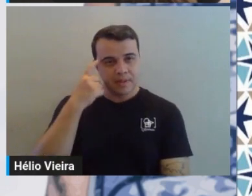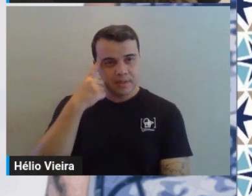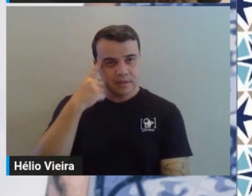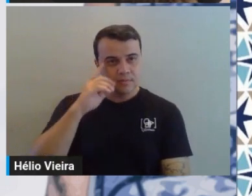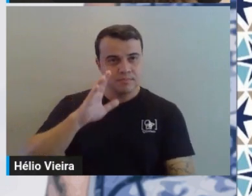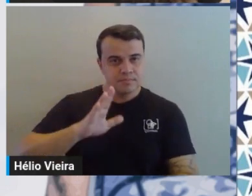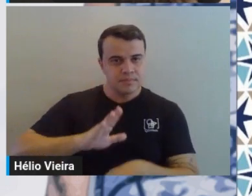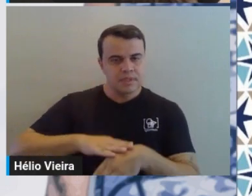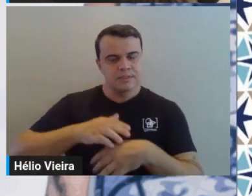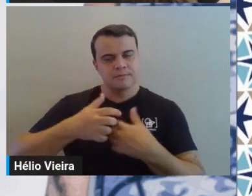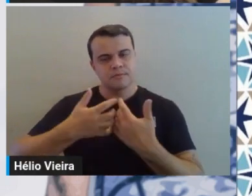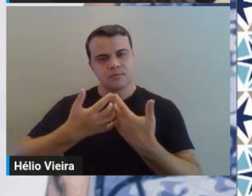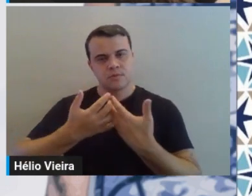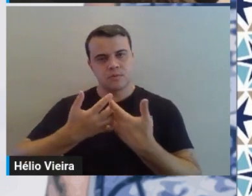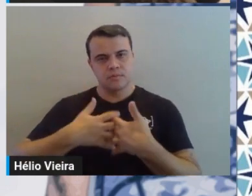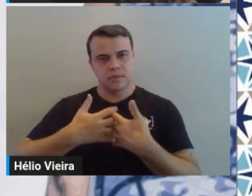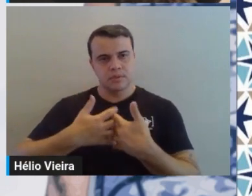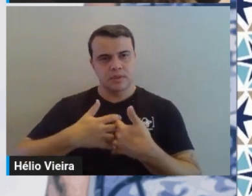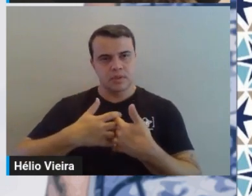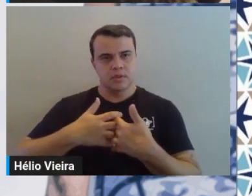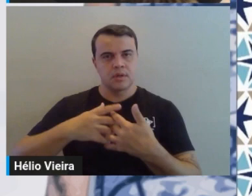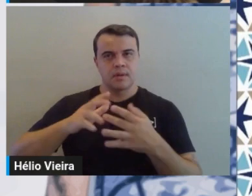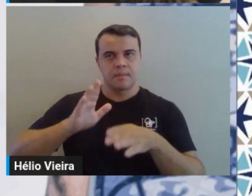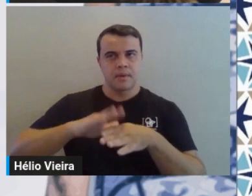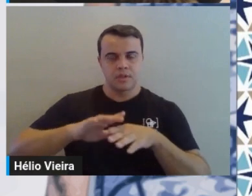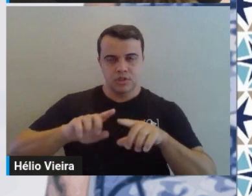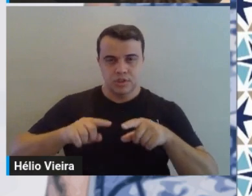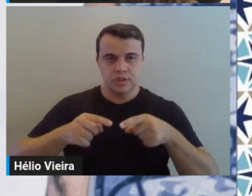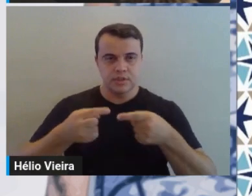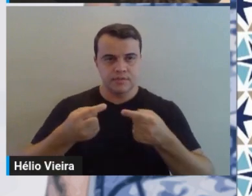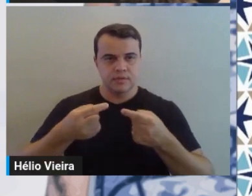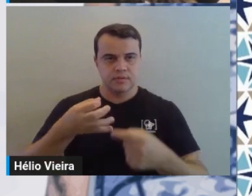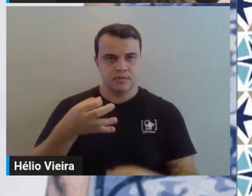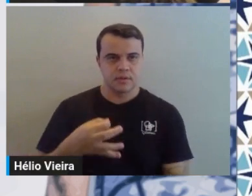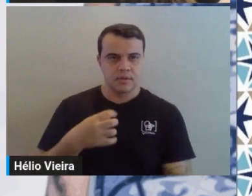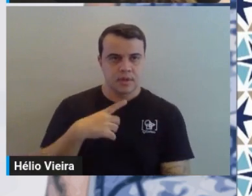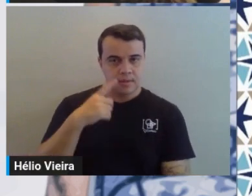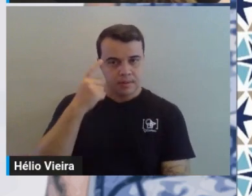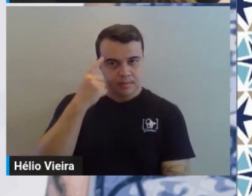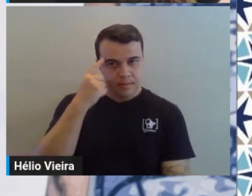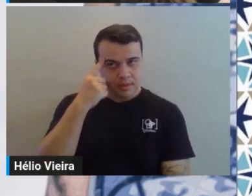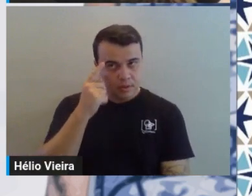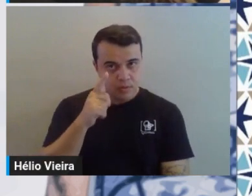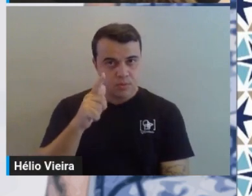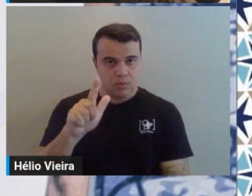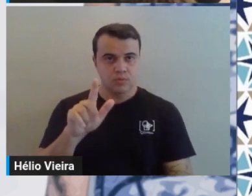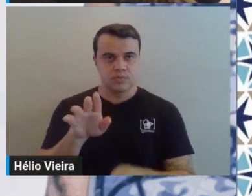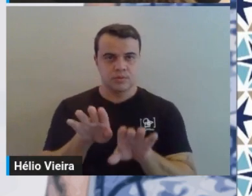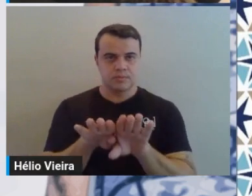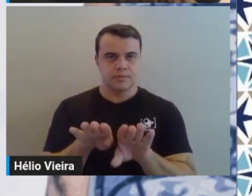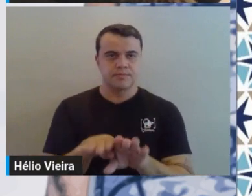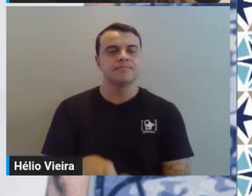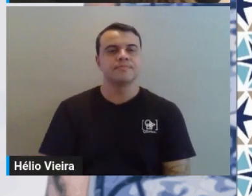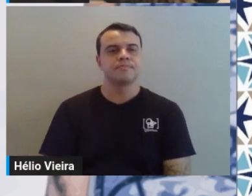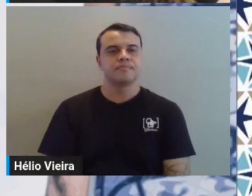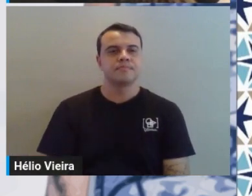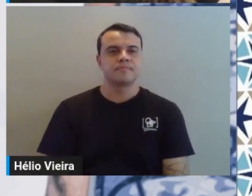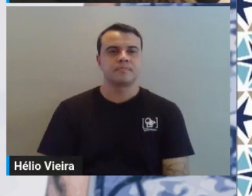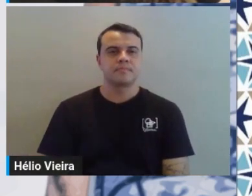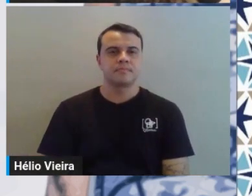de complexidade, mais desafios, e ele pode ser pensado de outras formas também.